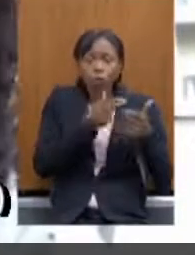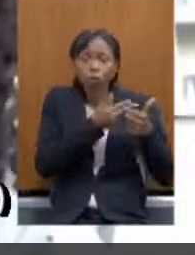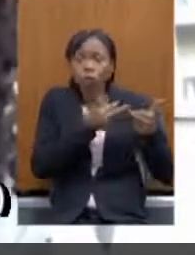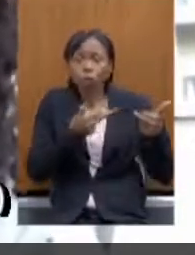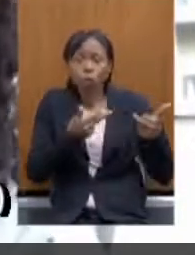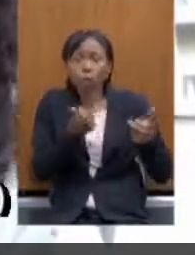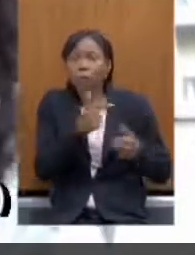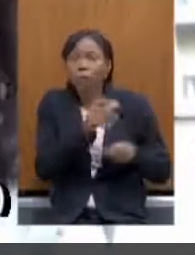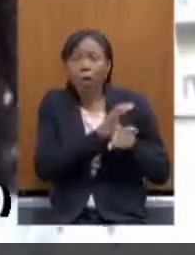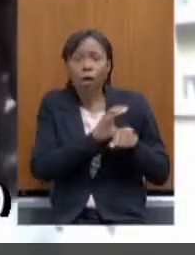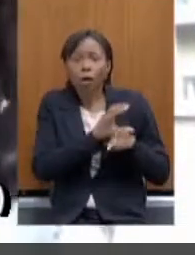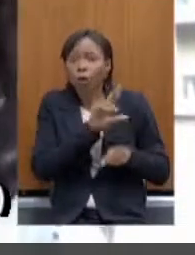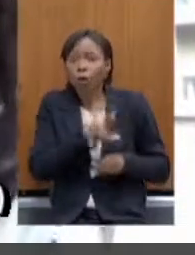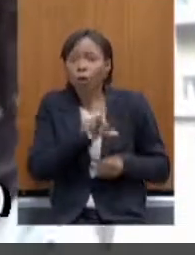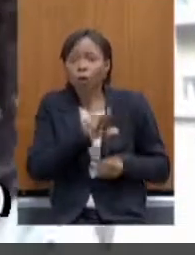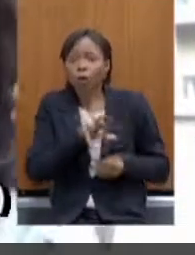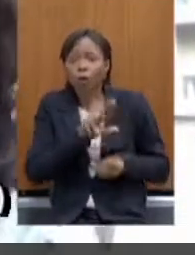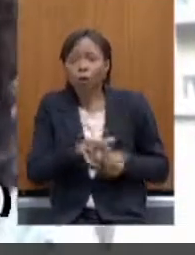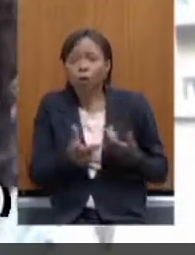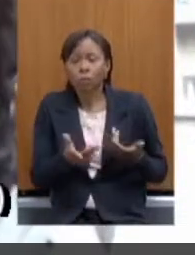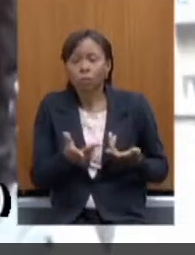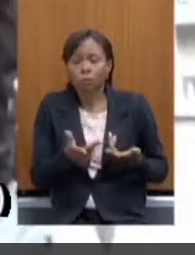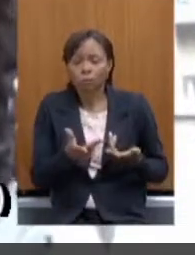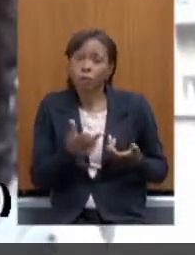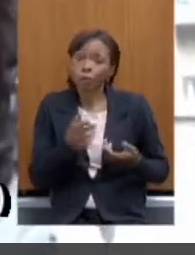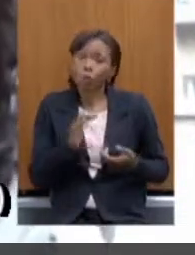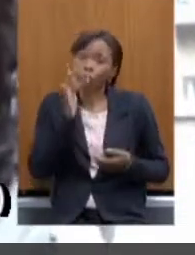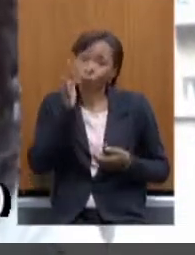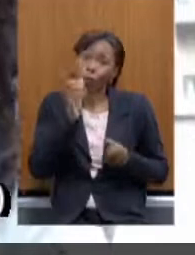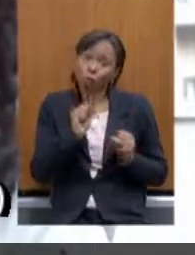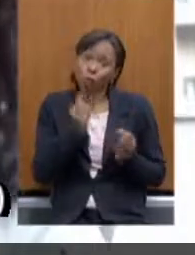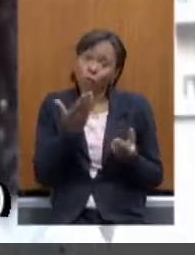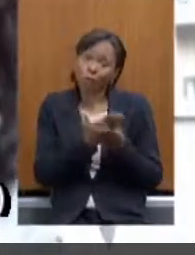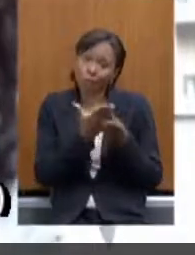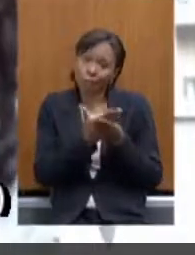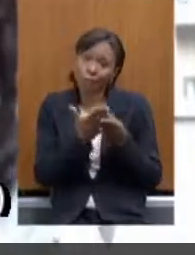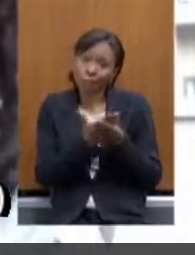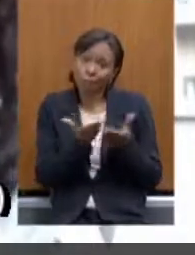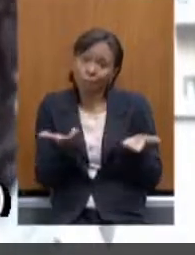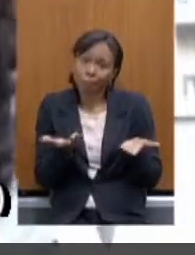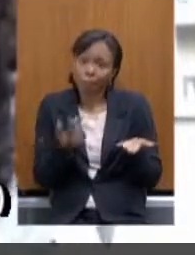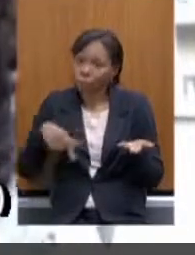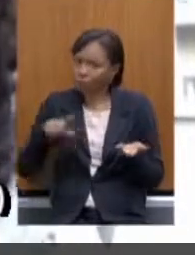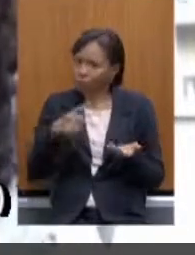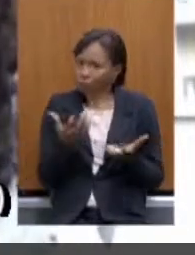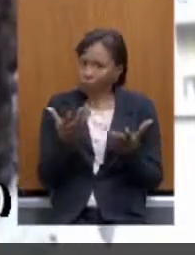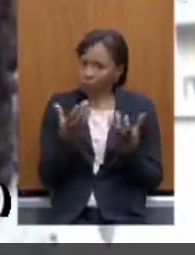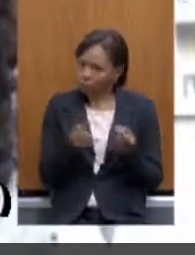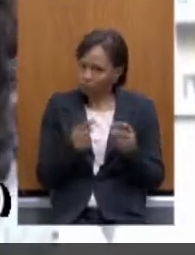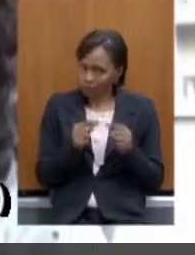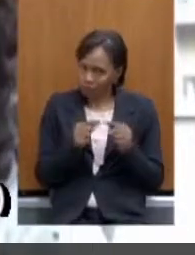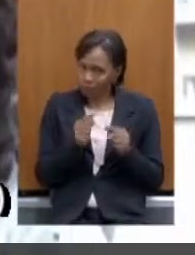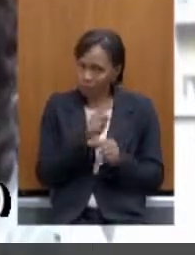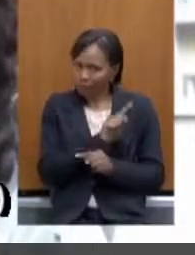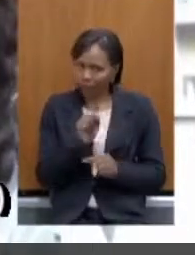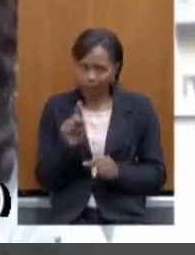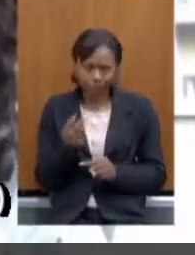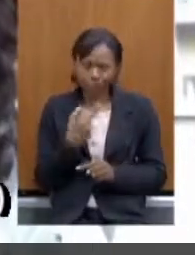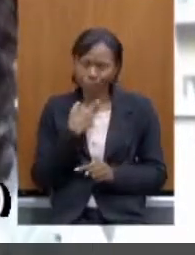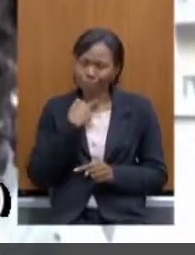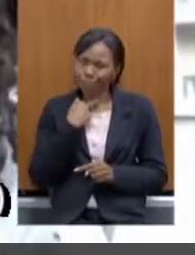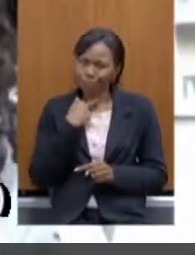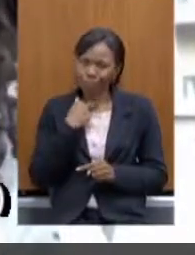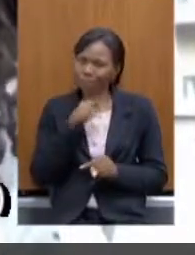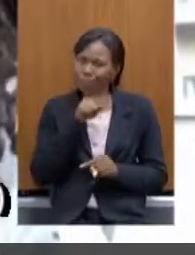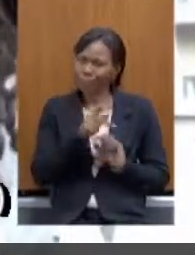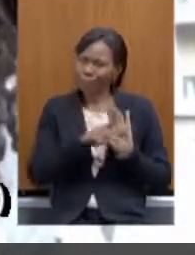jurídica você questionado judicialmente não podemos dá-lo esse eu de forma alguma é para